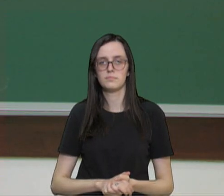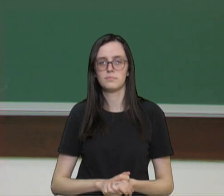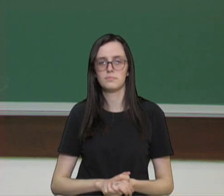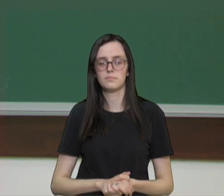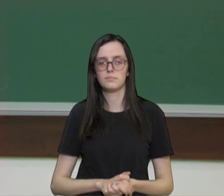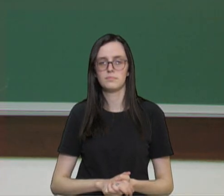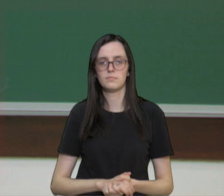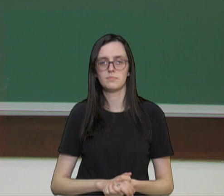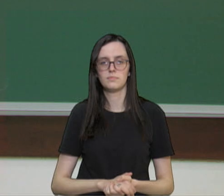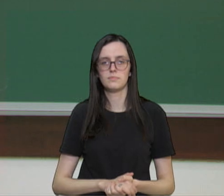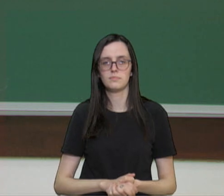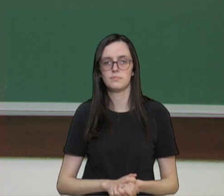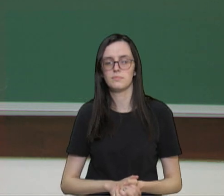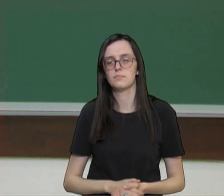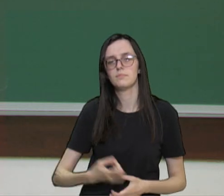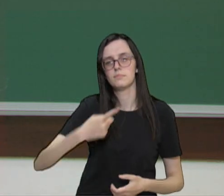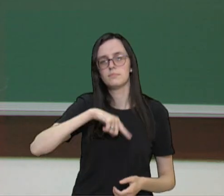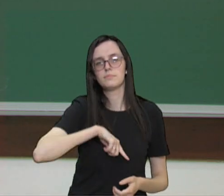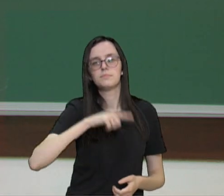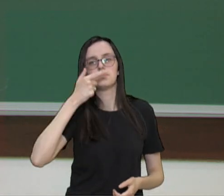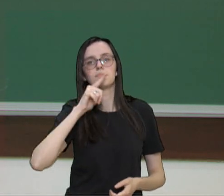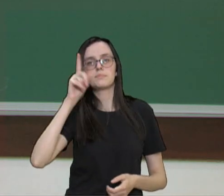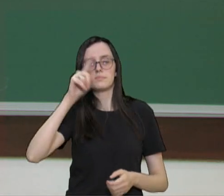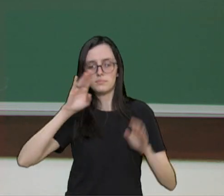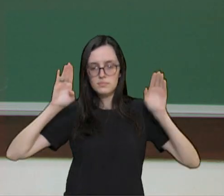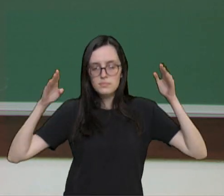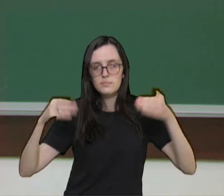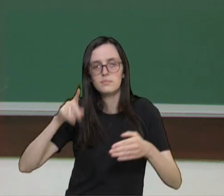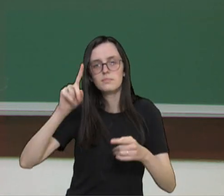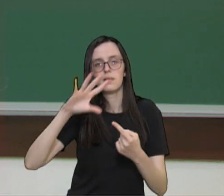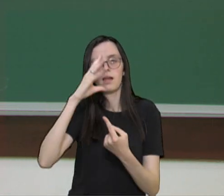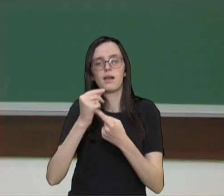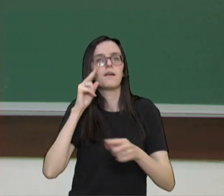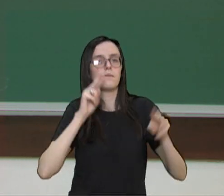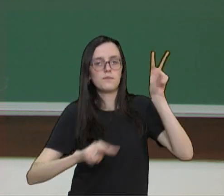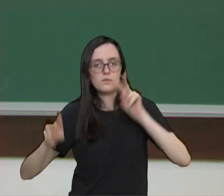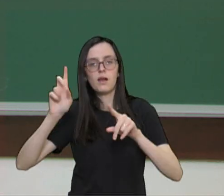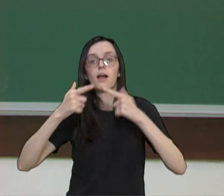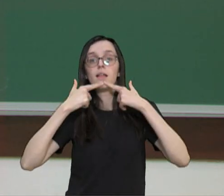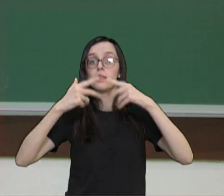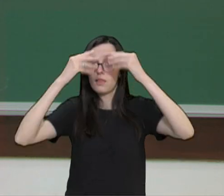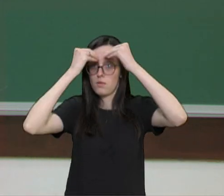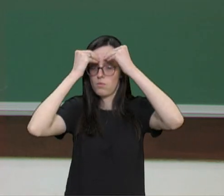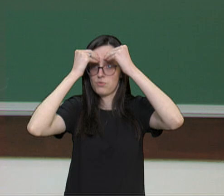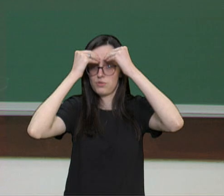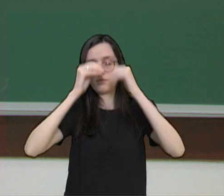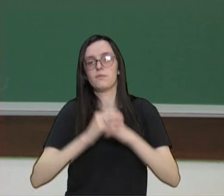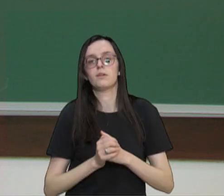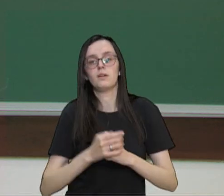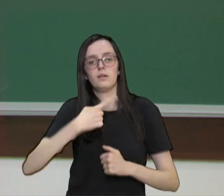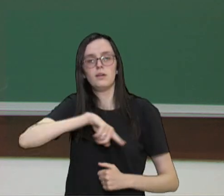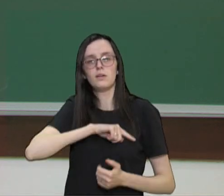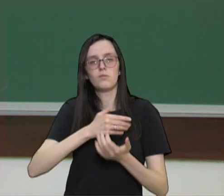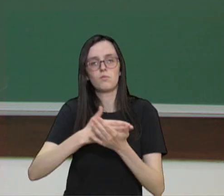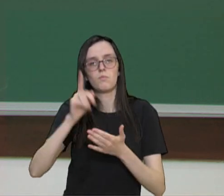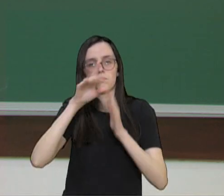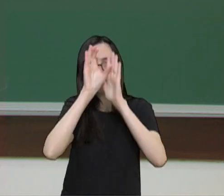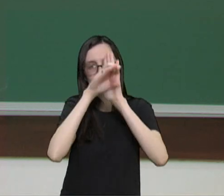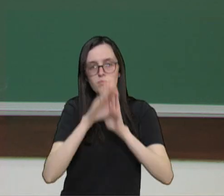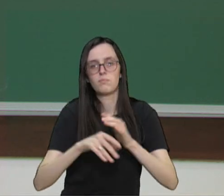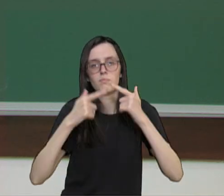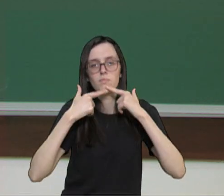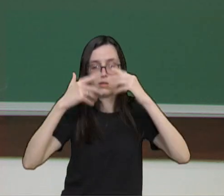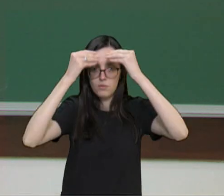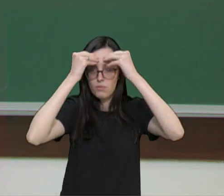Aí a gente chega nas artes visuais, que a gente já chega em linguagens. Tá? Então a gente vai começar a conceituar rapidinho as